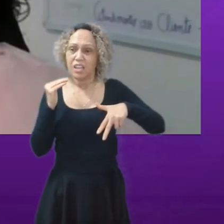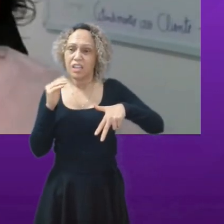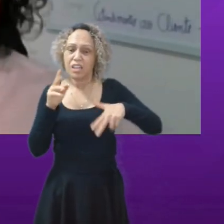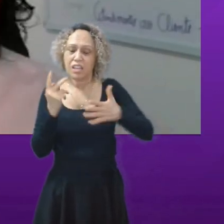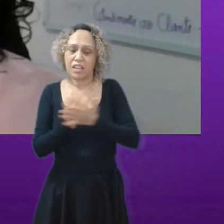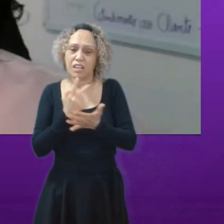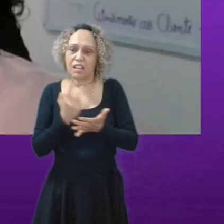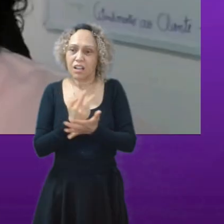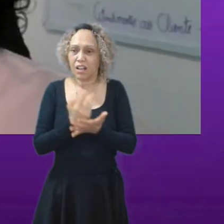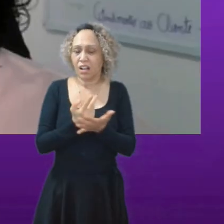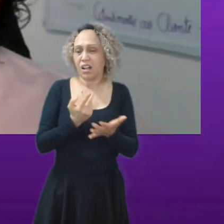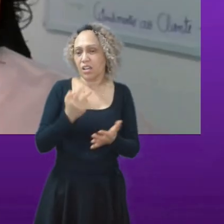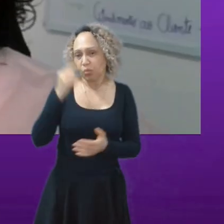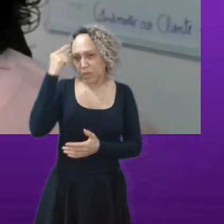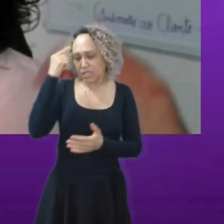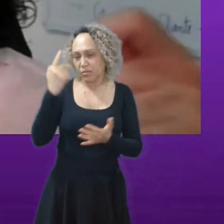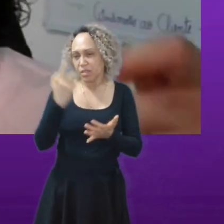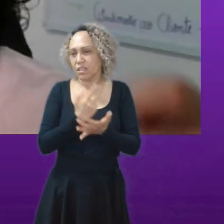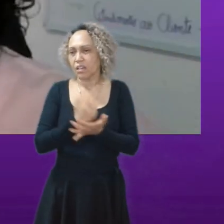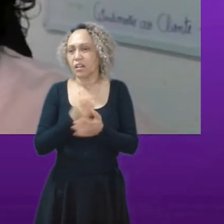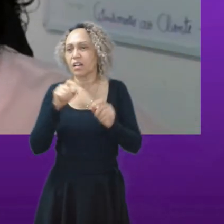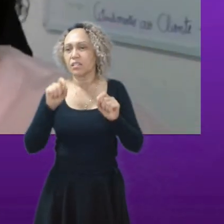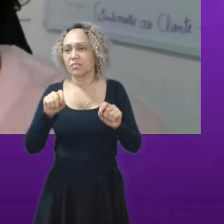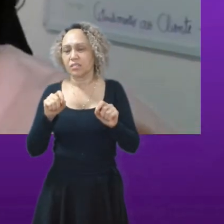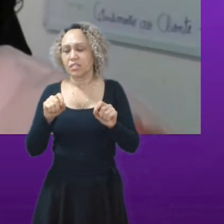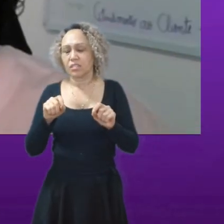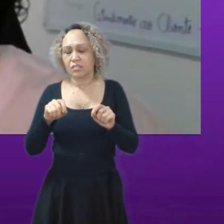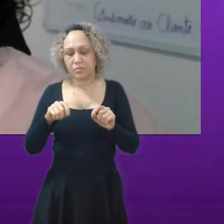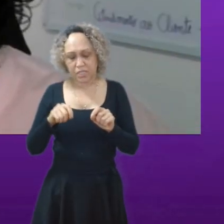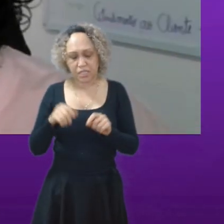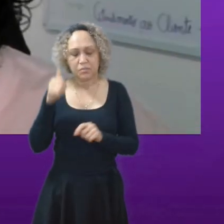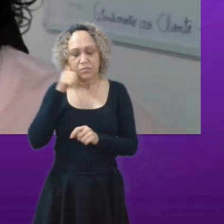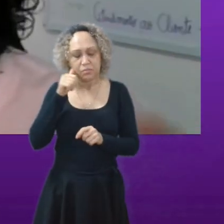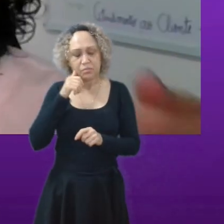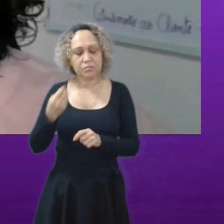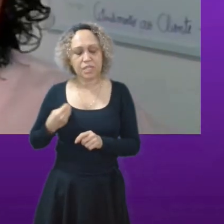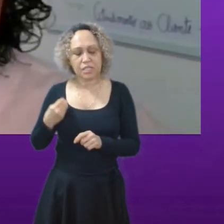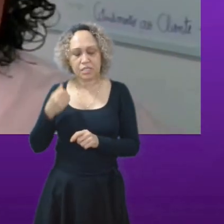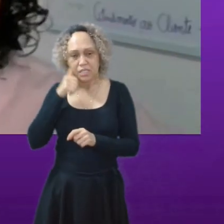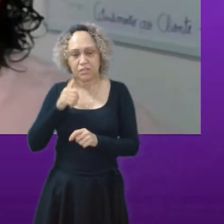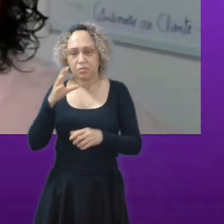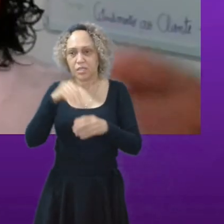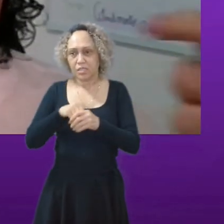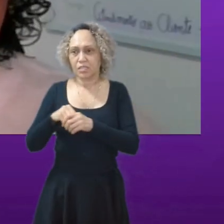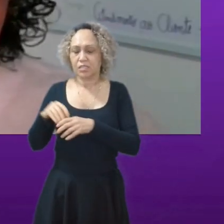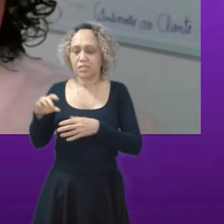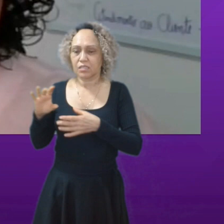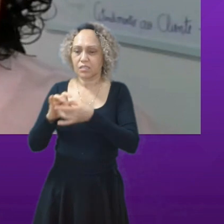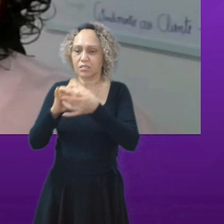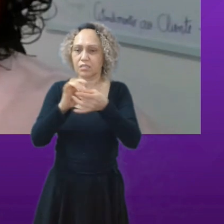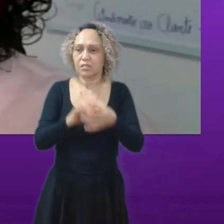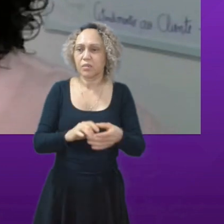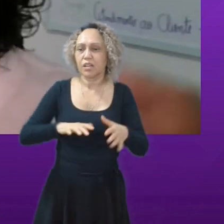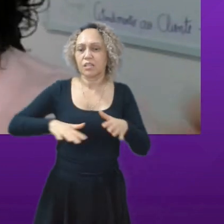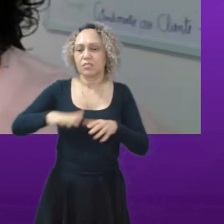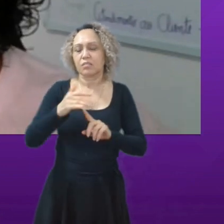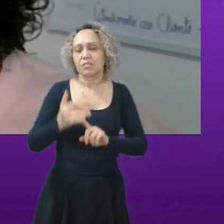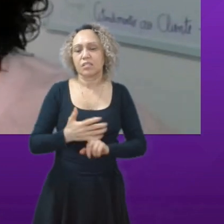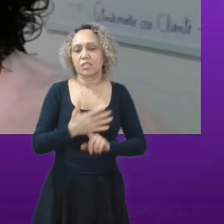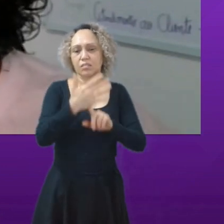lideranças femininas que construam autonomia dentro desses espaços tecnológicos. Então, a gente